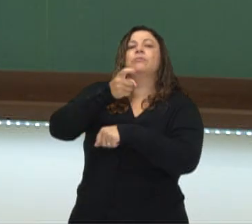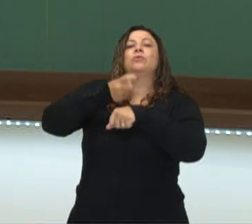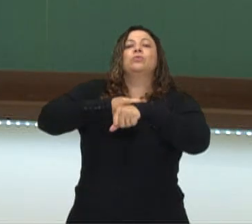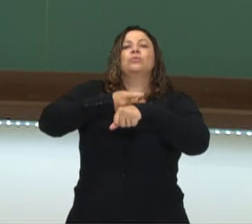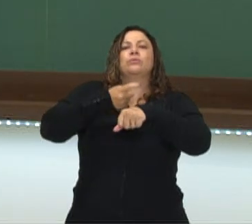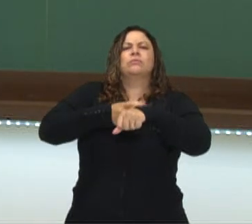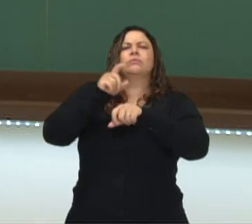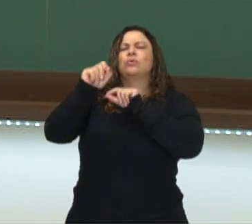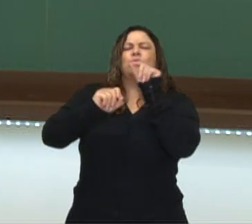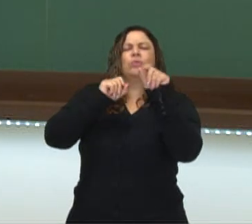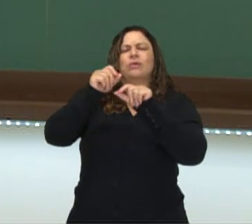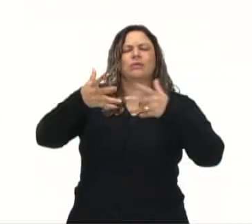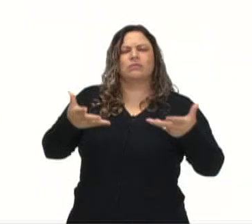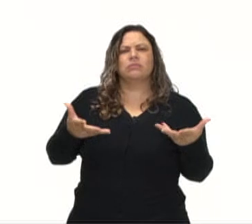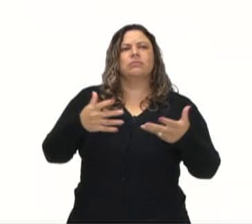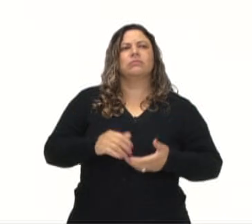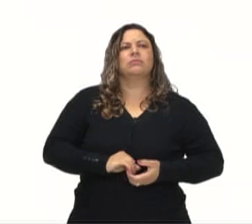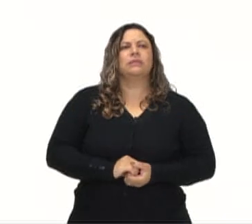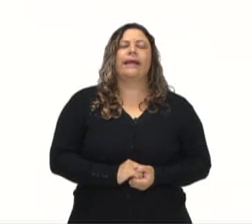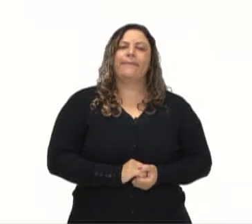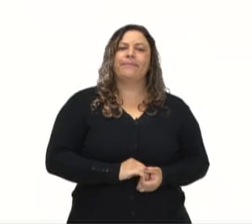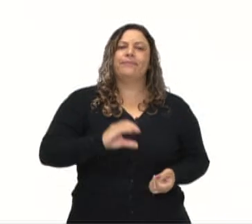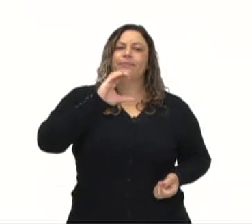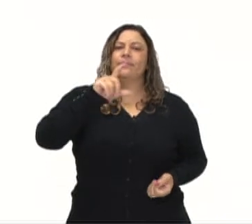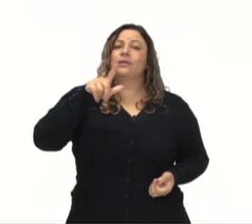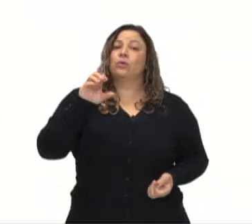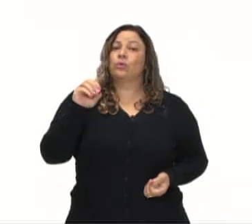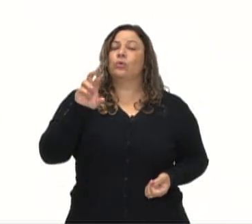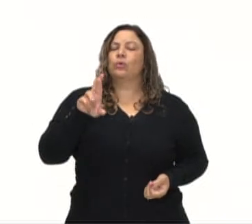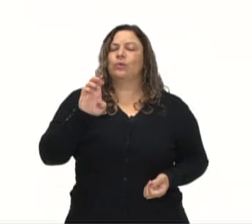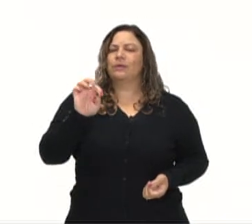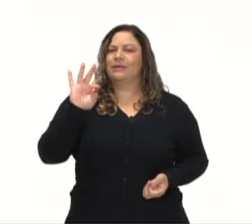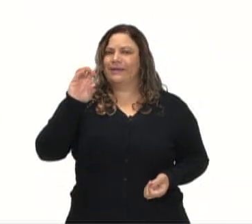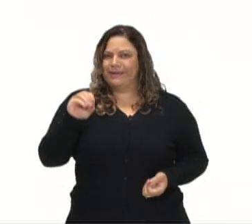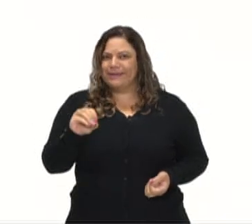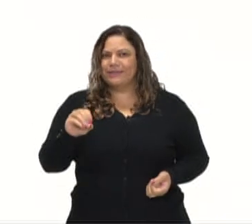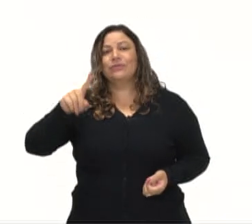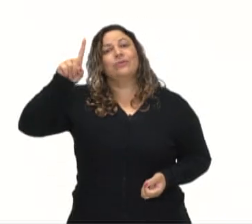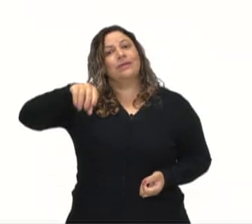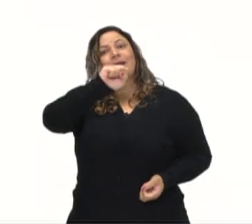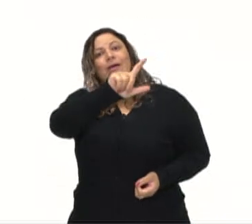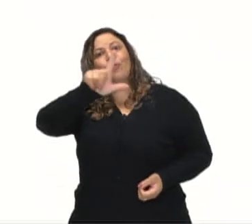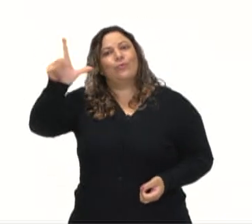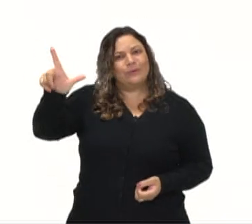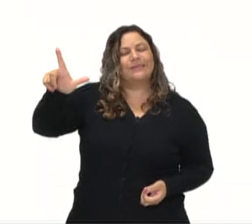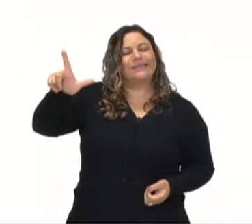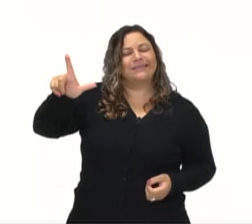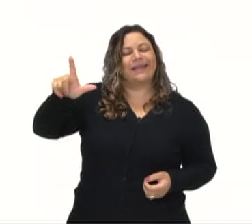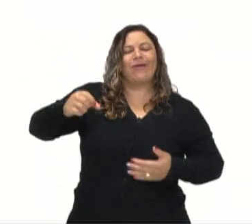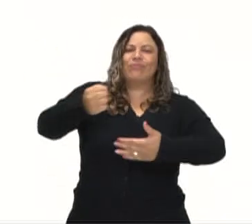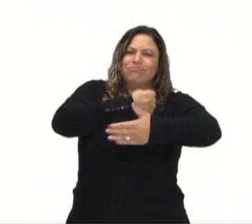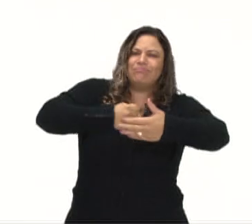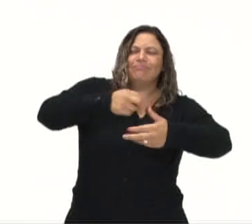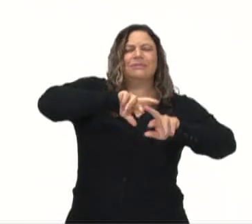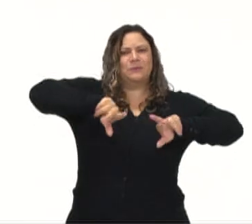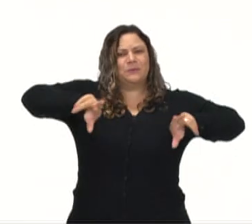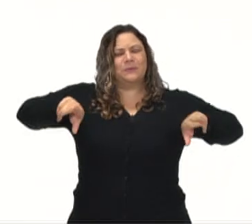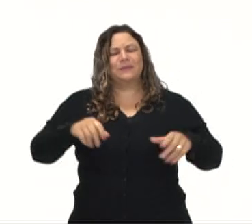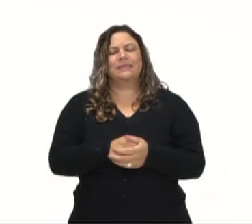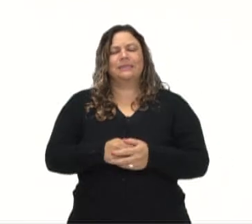Solução líquida. Apenas um envolvido tem que ser líquido. O